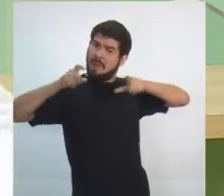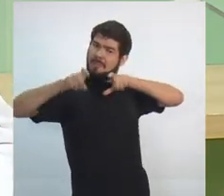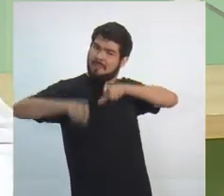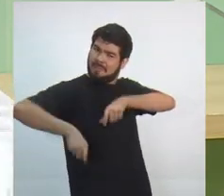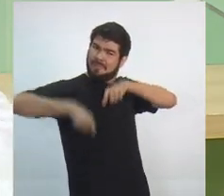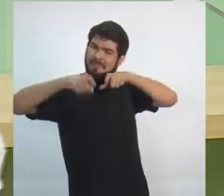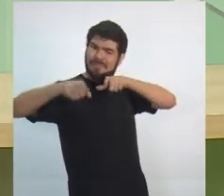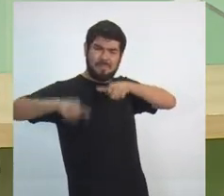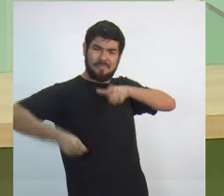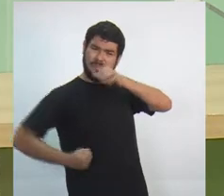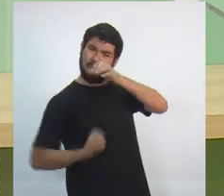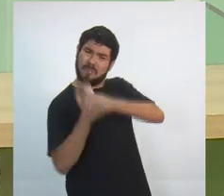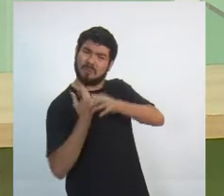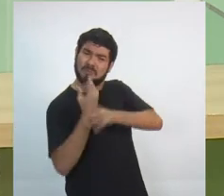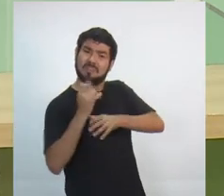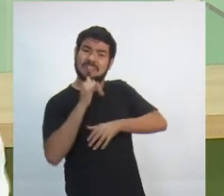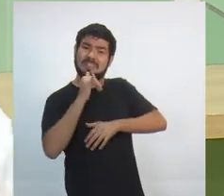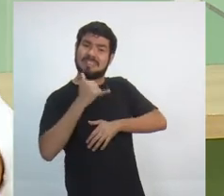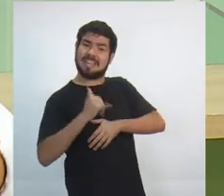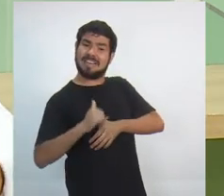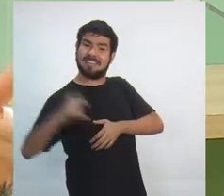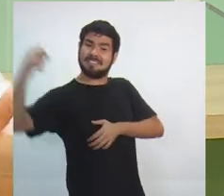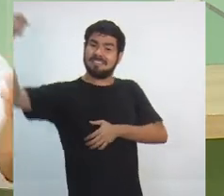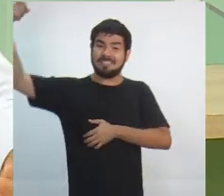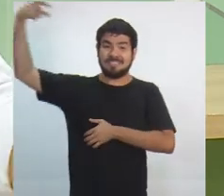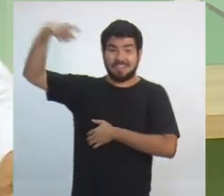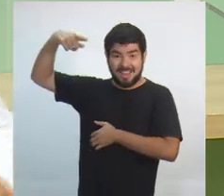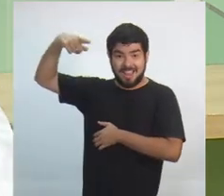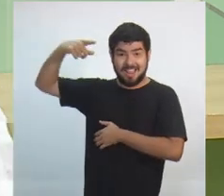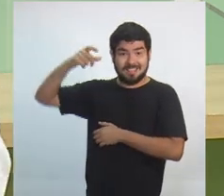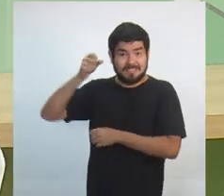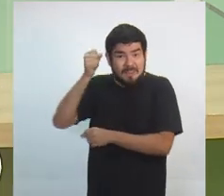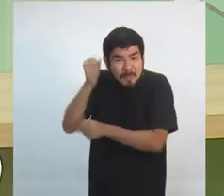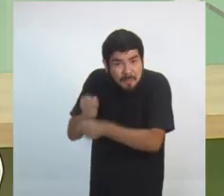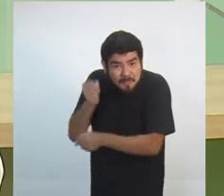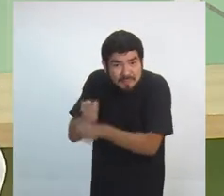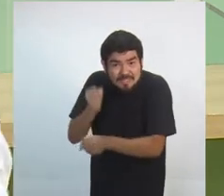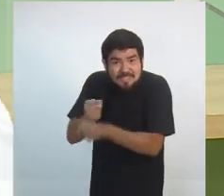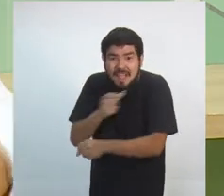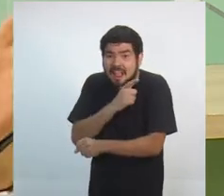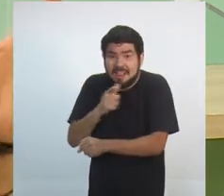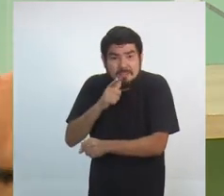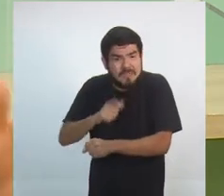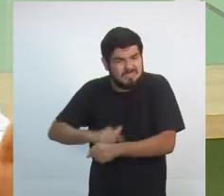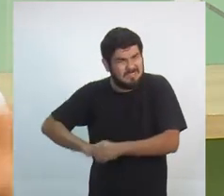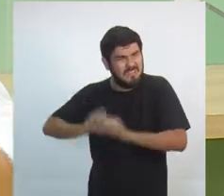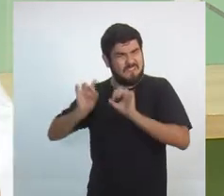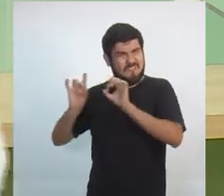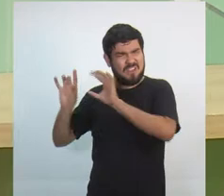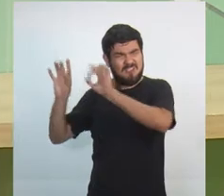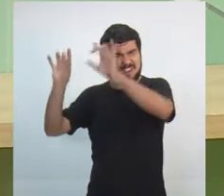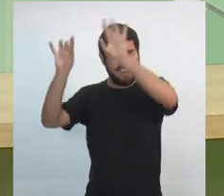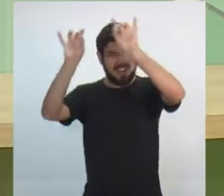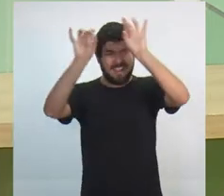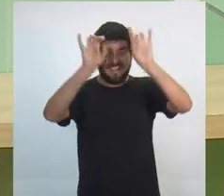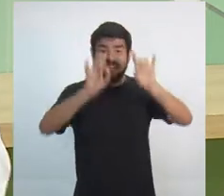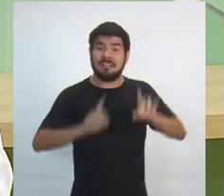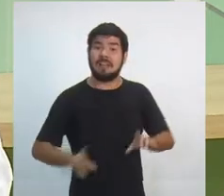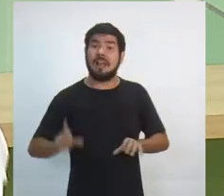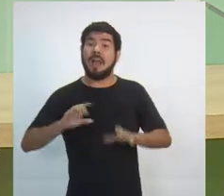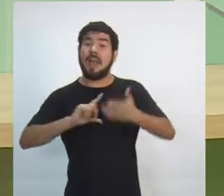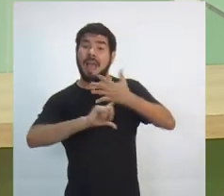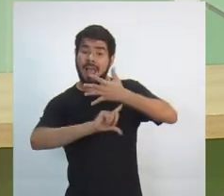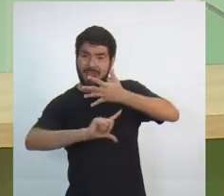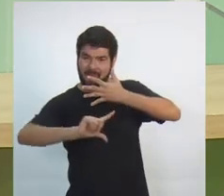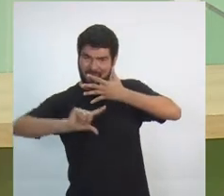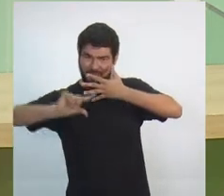com o estado do Amazonas sendo um dos maiores produtores de alimentos do mundo, nós vamos fazer com que a nossa universidade do estado do Amazonas